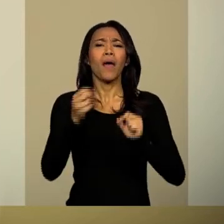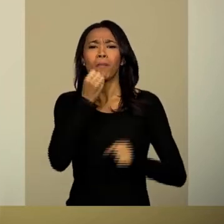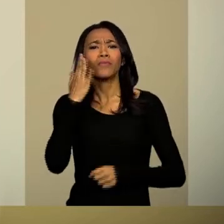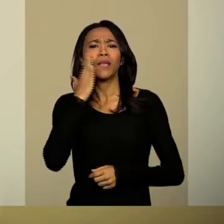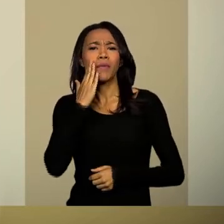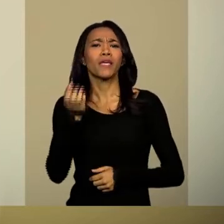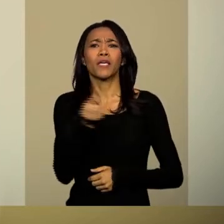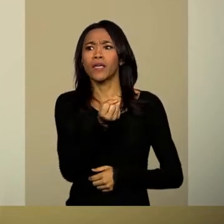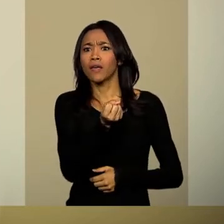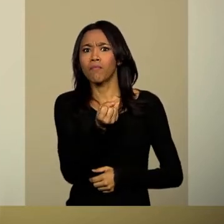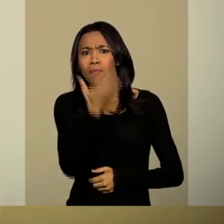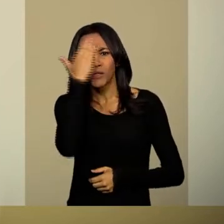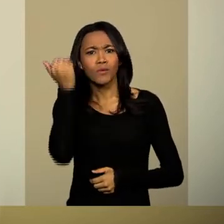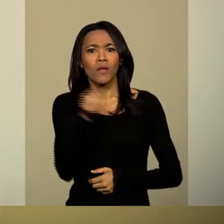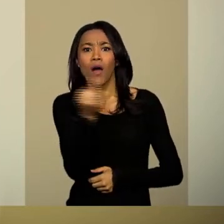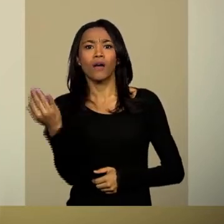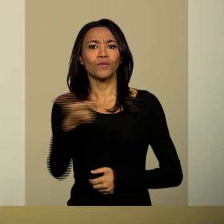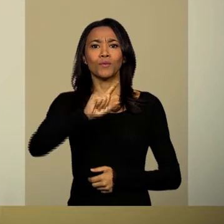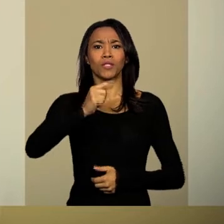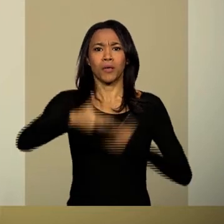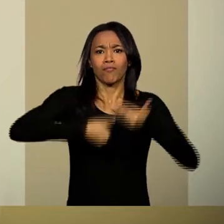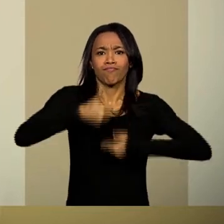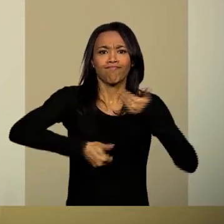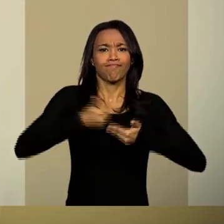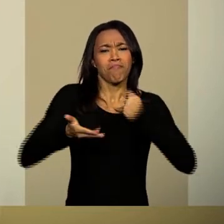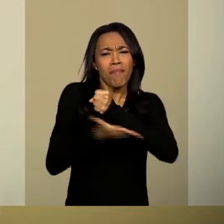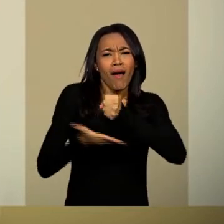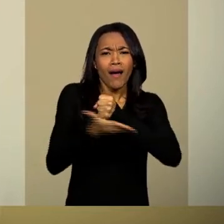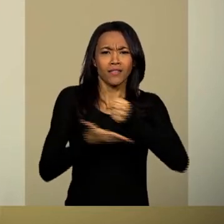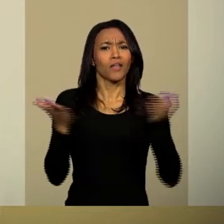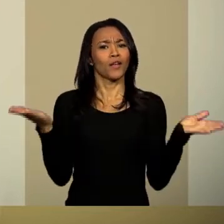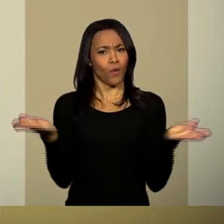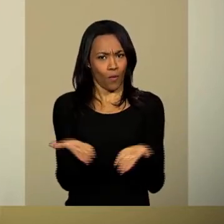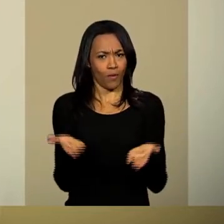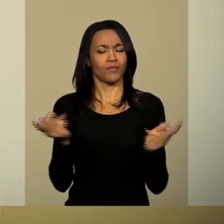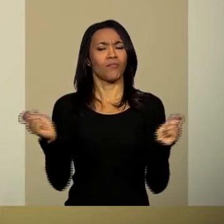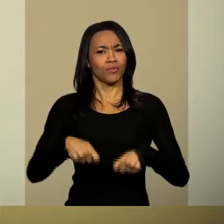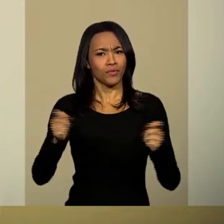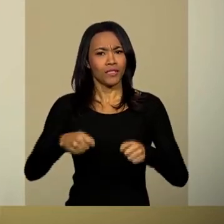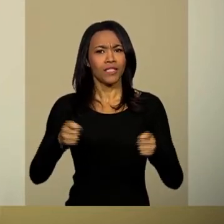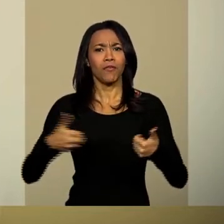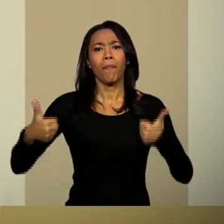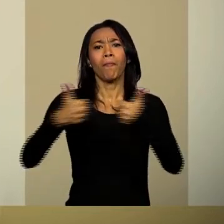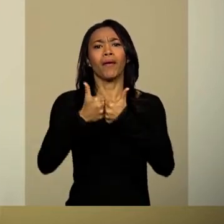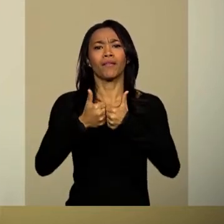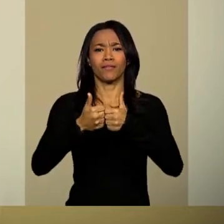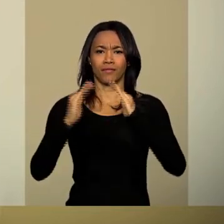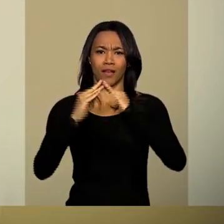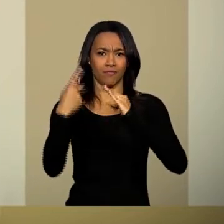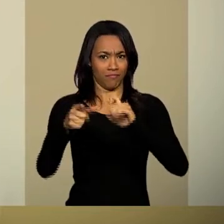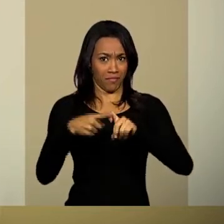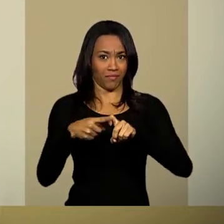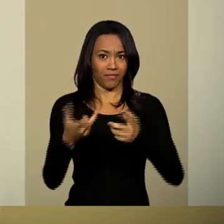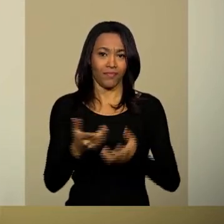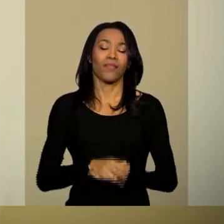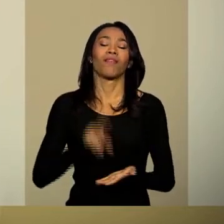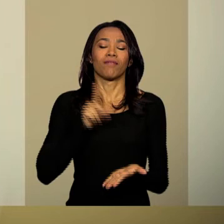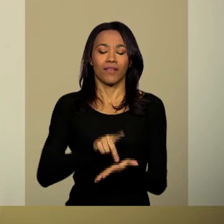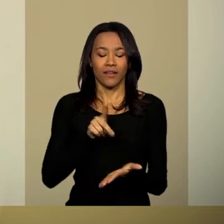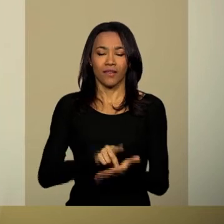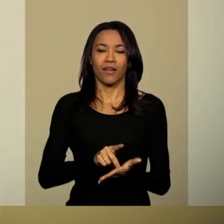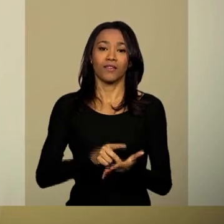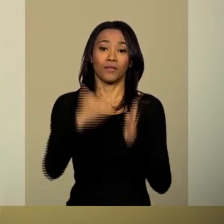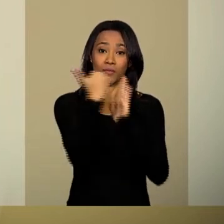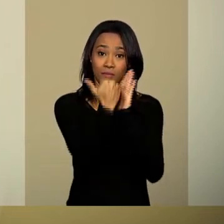que muita gente que não contava com assistência básica de saúde pode agora ser atendida por um médico mais perto de casa é verdade Luciano o